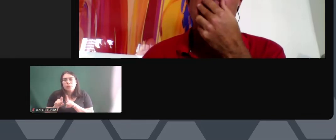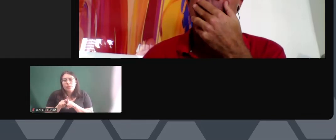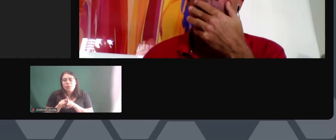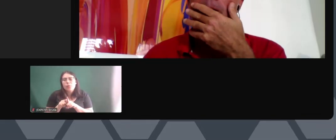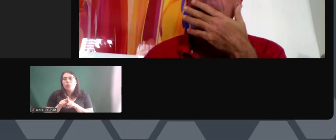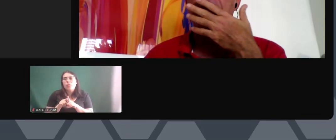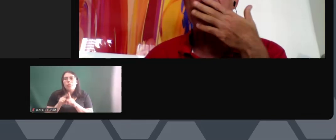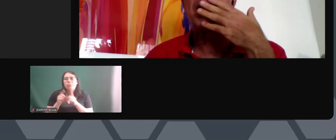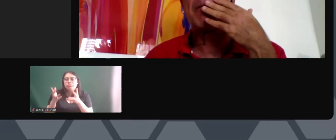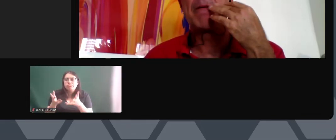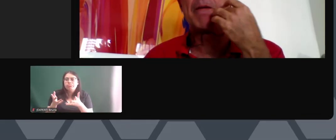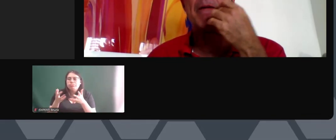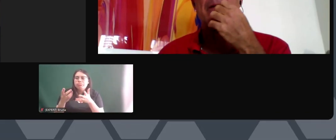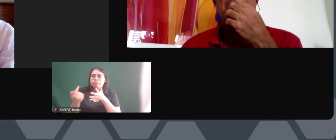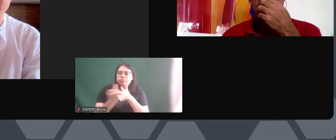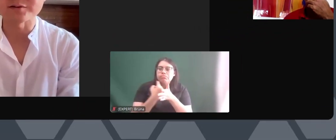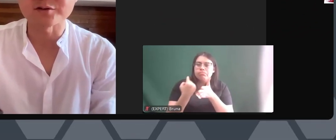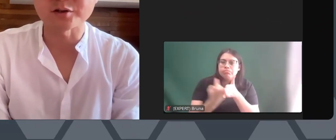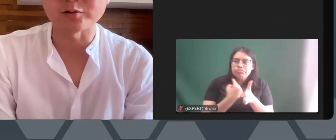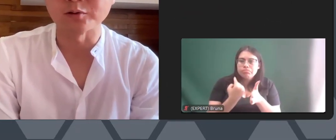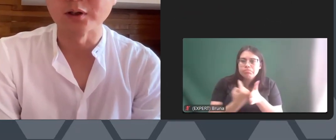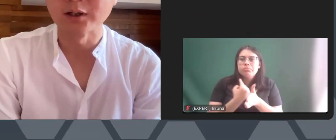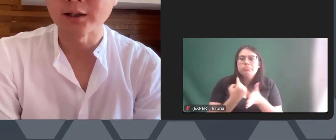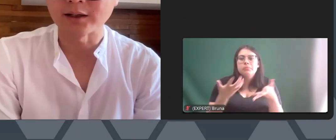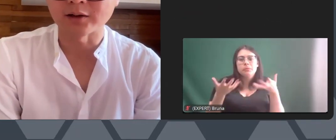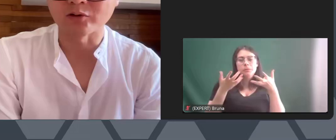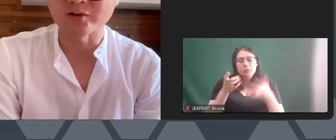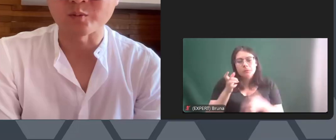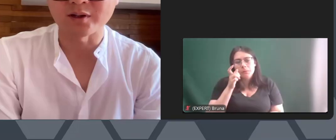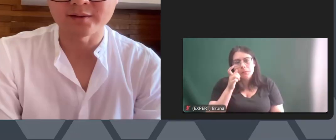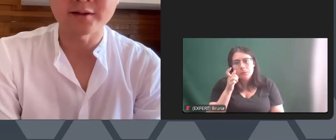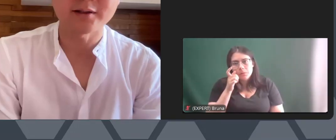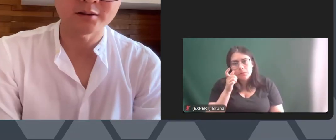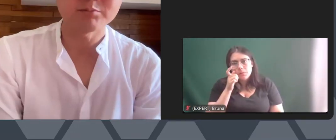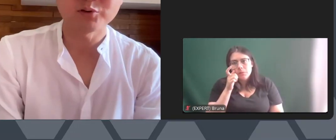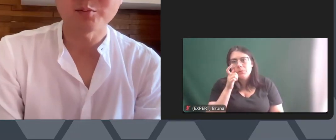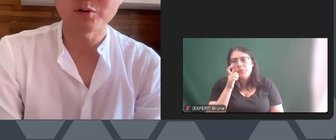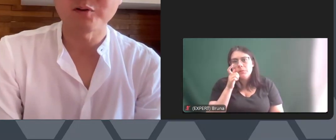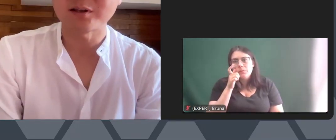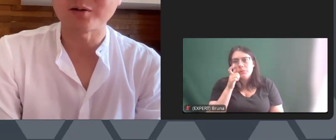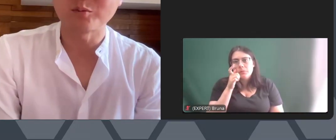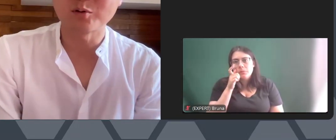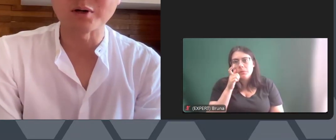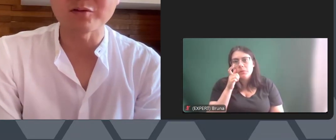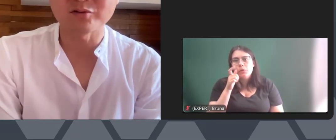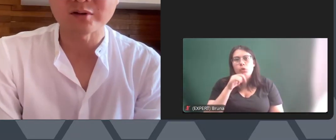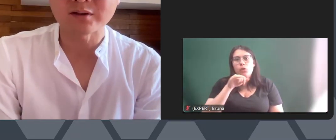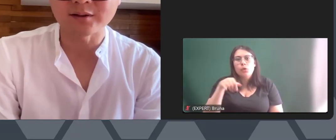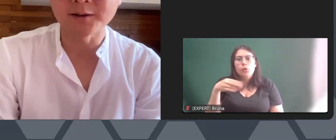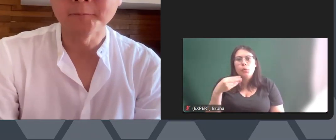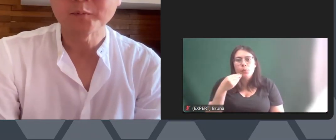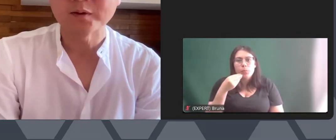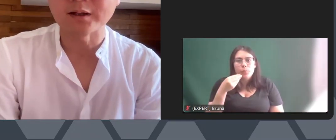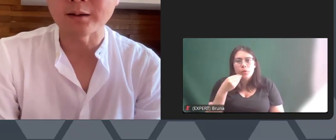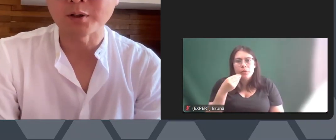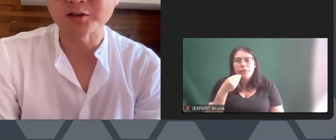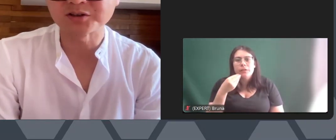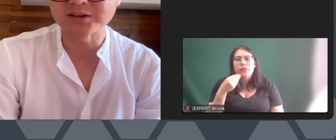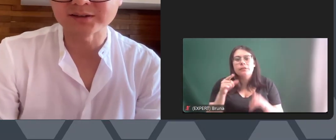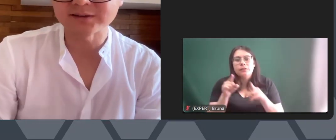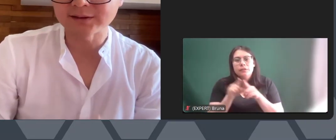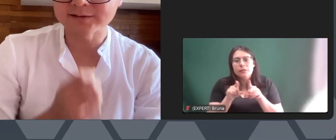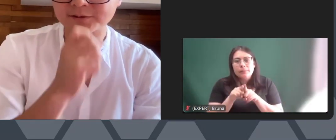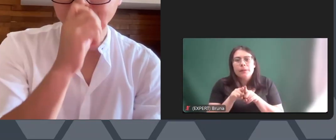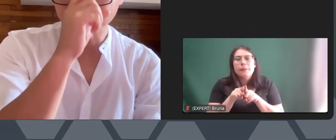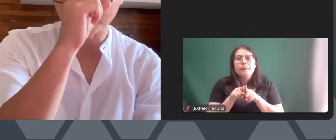contribuições dos colegas que estiverem assistindo a nossa mesa e poder aproveitar um pouco mais você aqui a